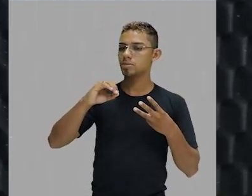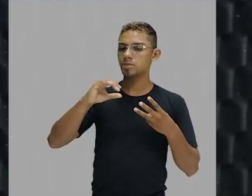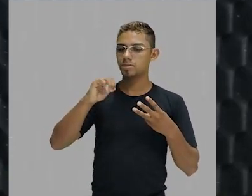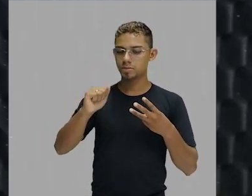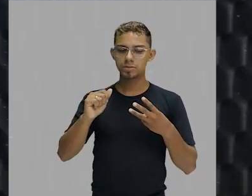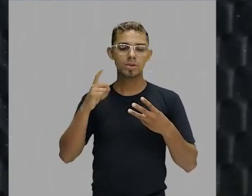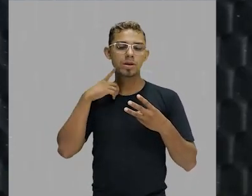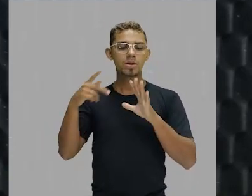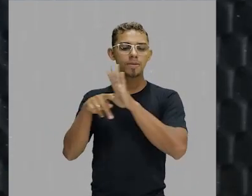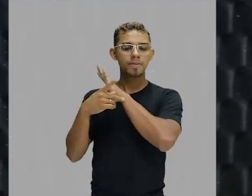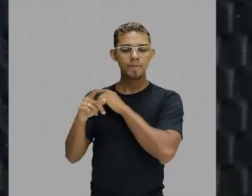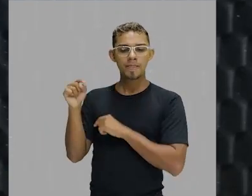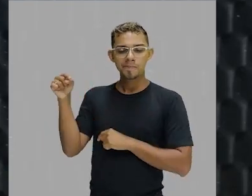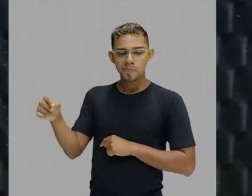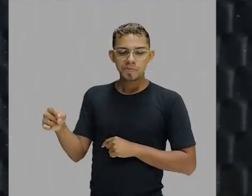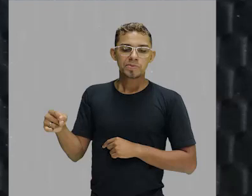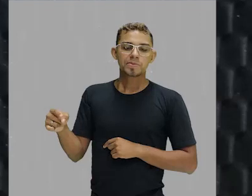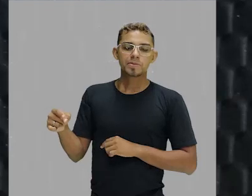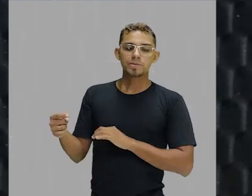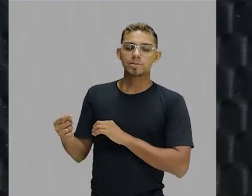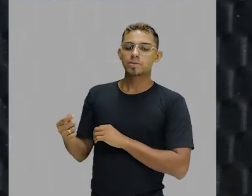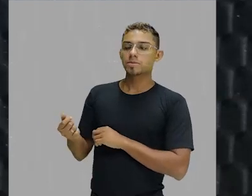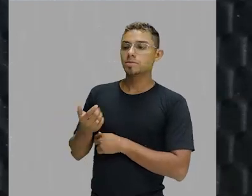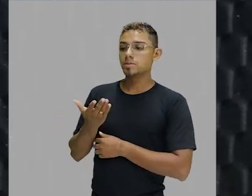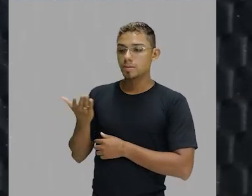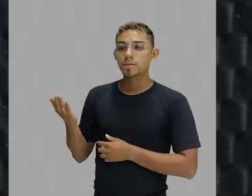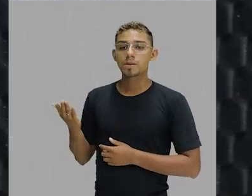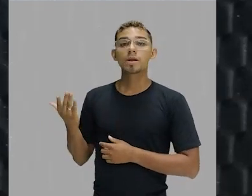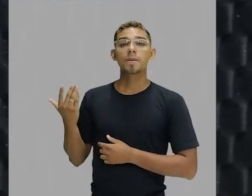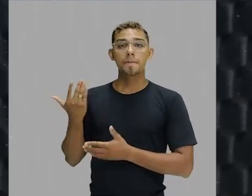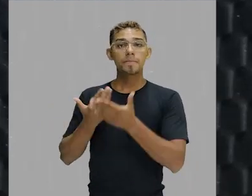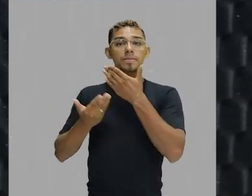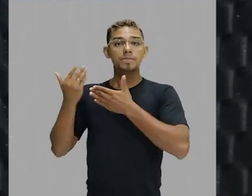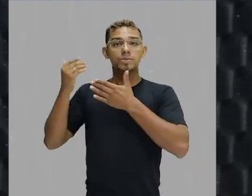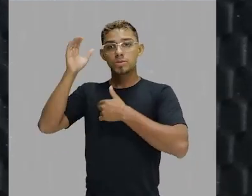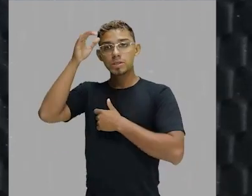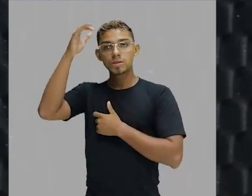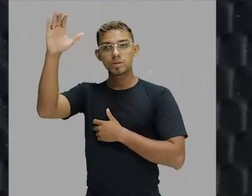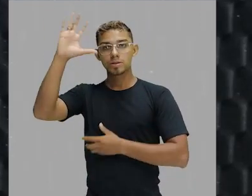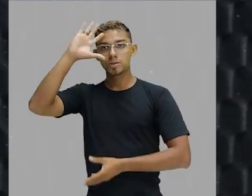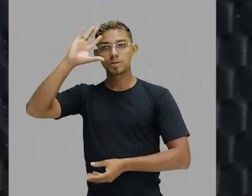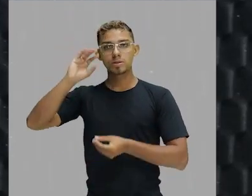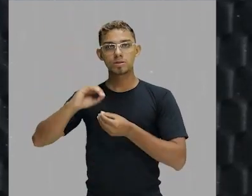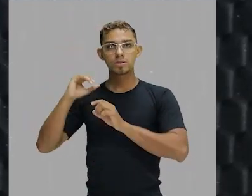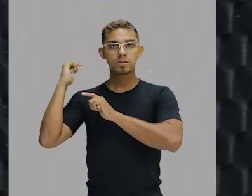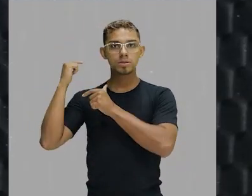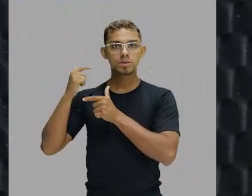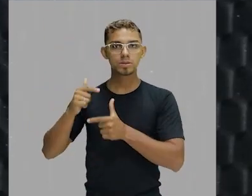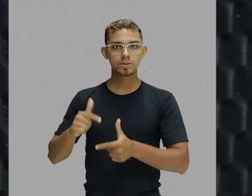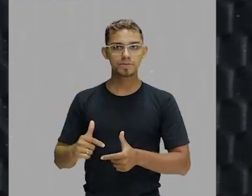processo cultural. Isso são patrimônios, parte do processo patrimonial, cultural e imaterial.